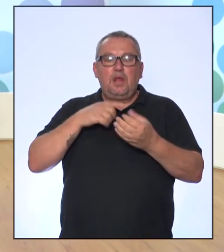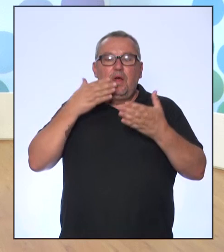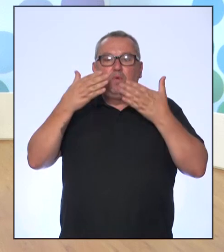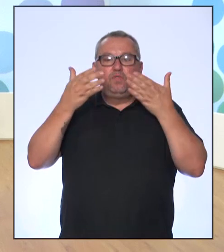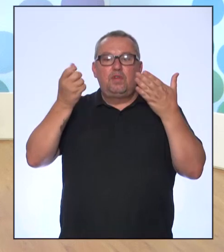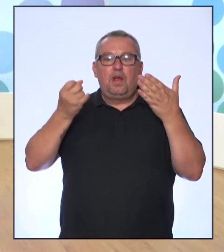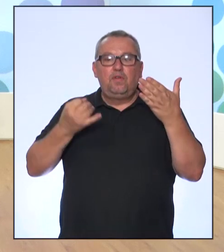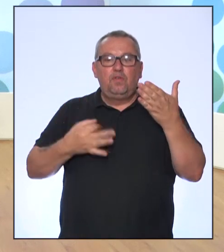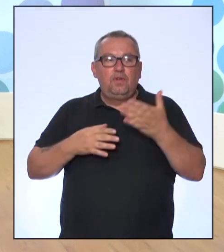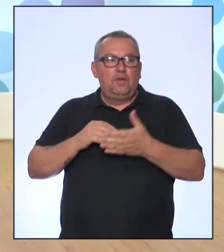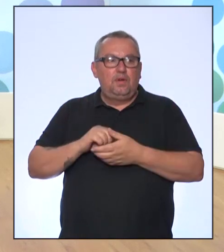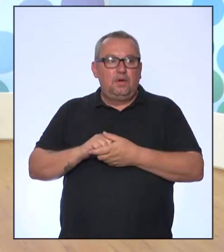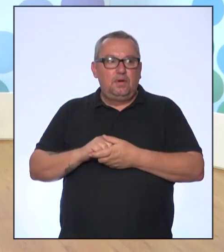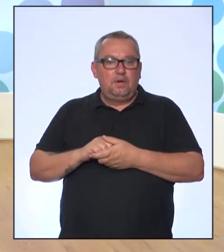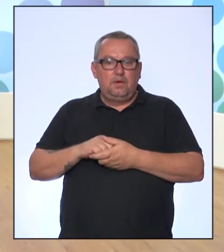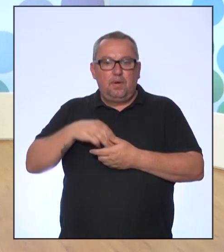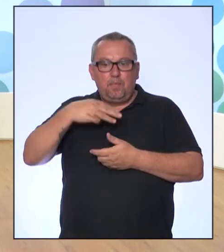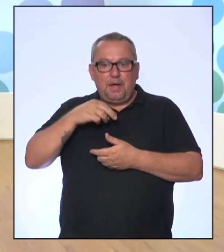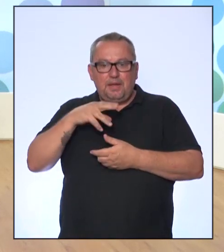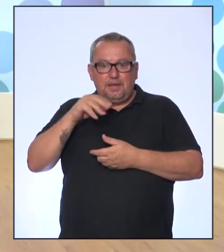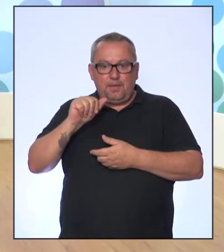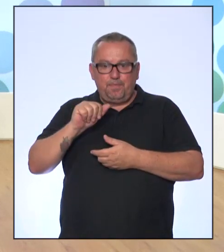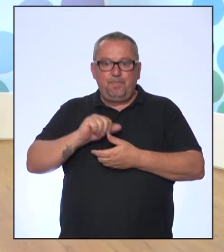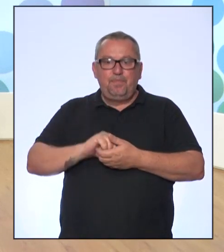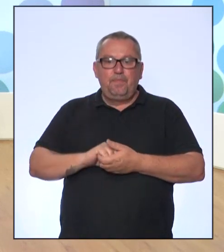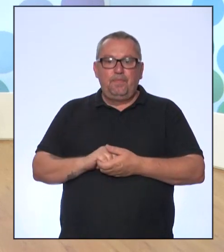chat? Márcia.